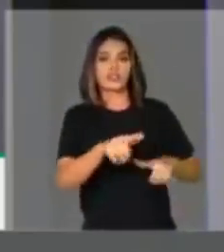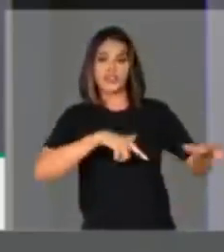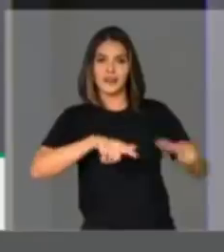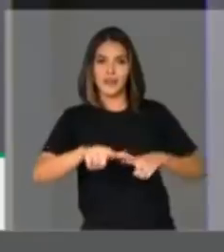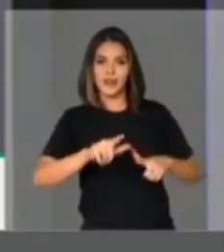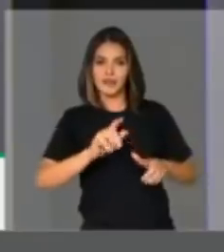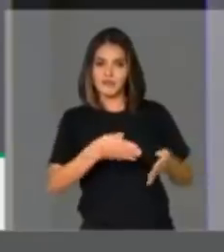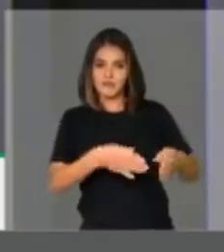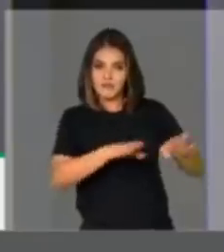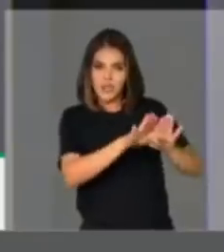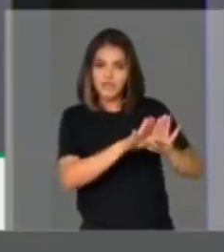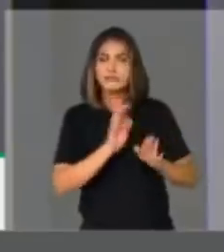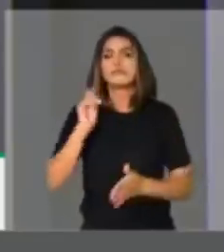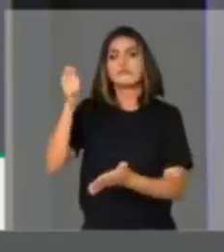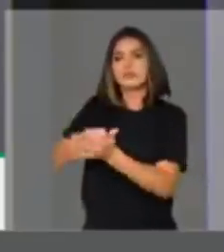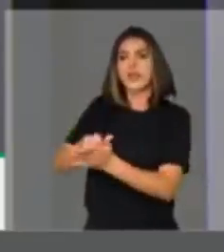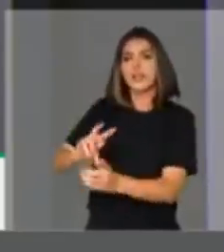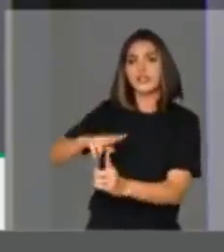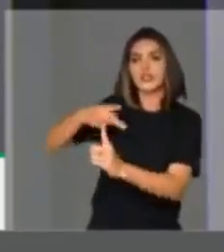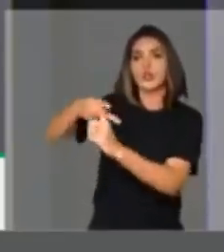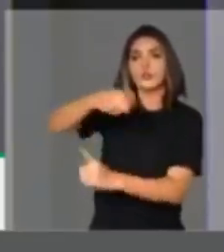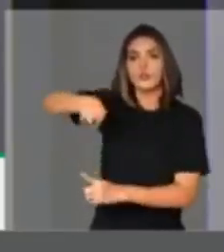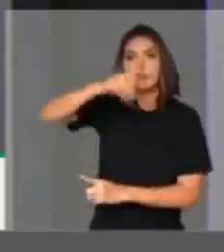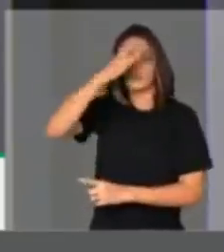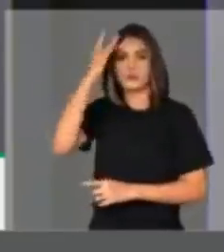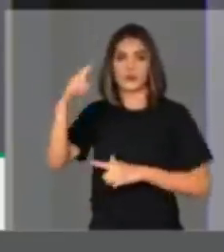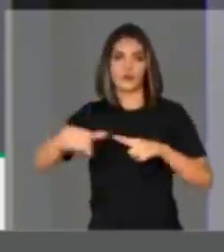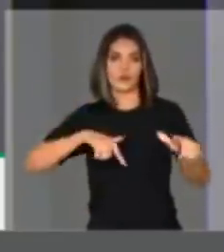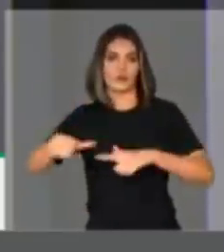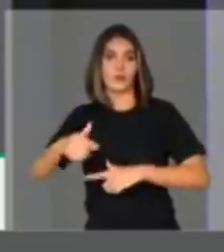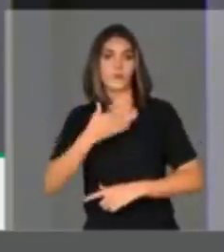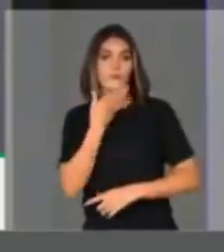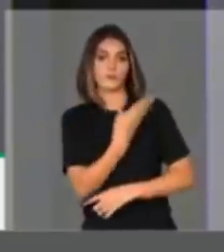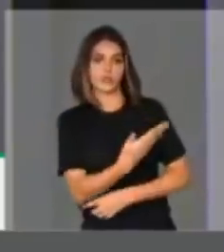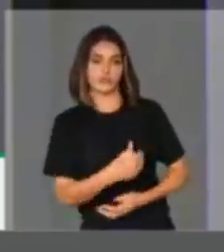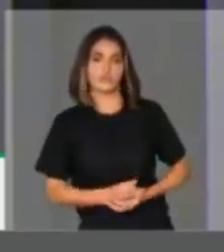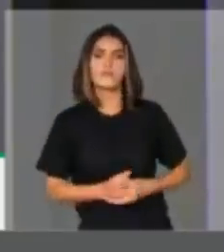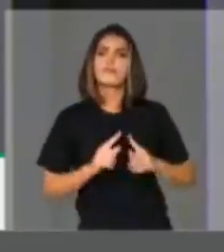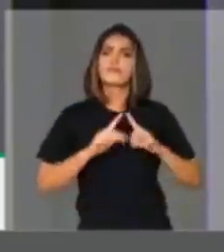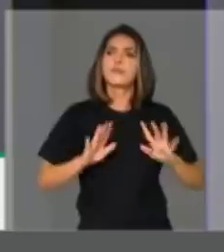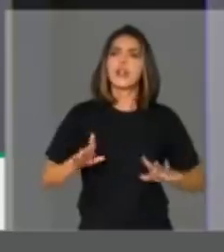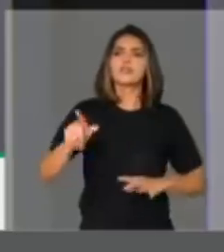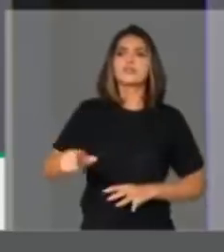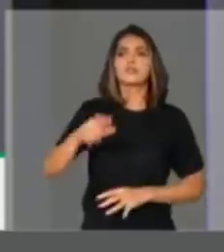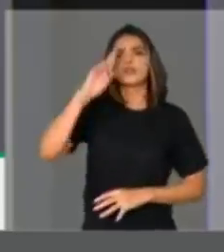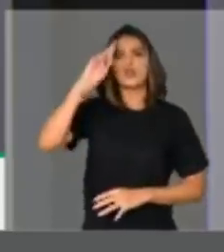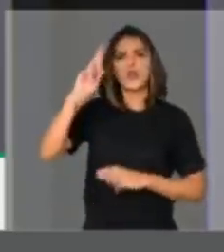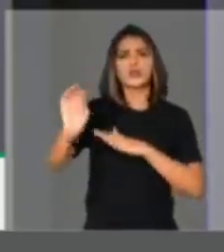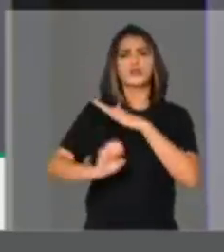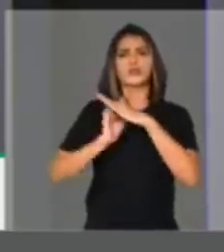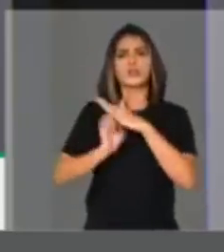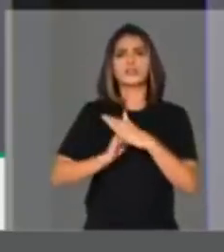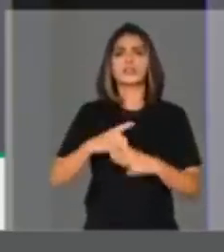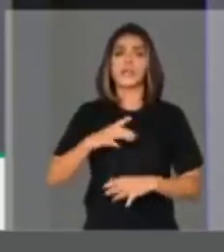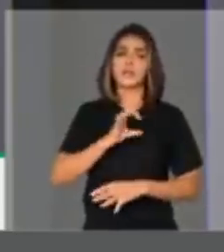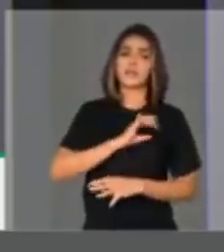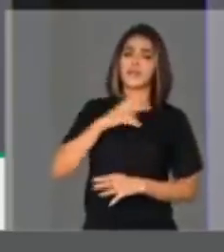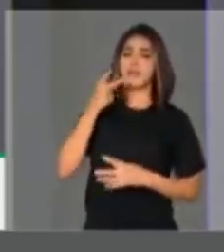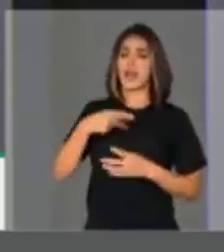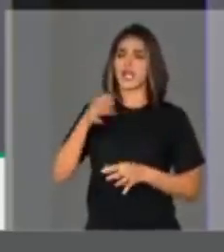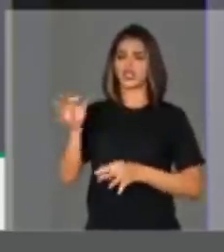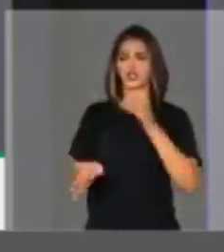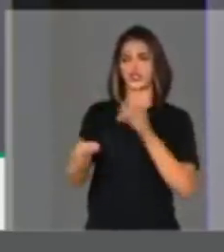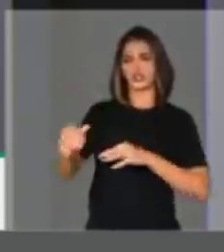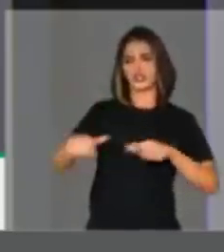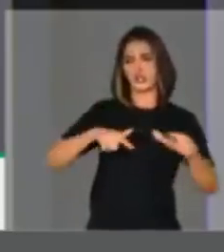dobro para tudo aquilo que os trabalhadores estão pedindo. Mas ainda assim, o empresário tem medo de falar sobre a justiça do trabalho, tem medo